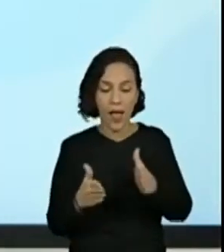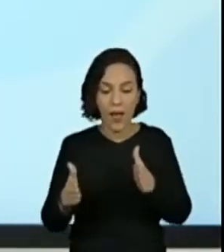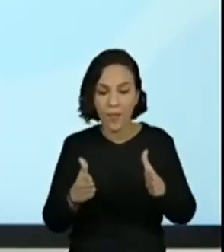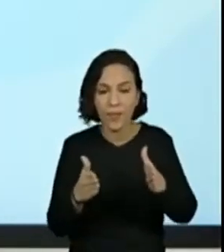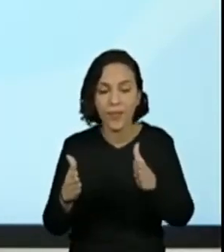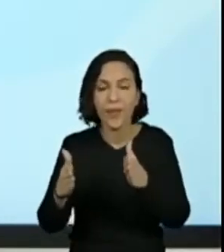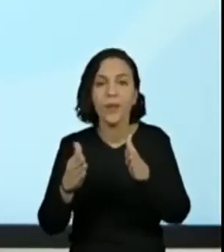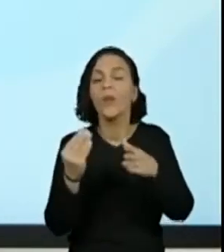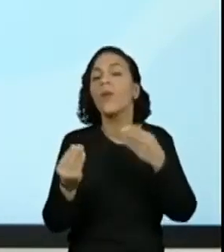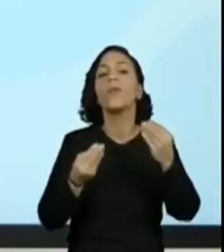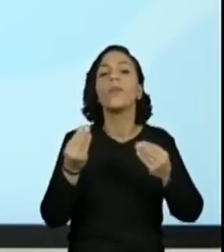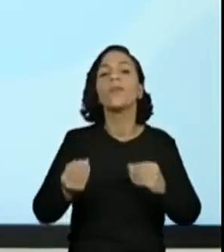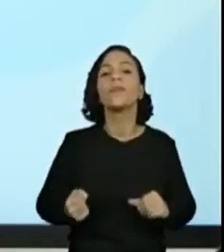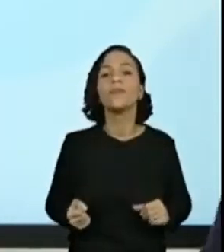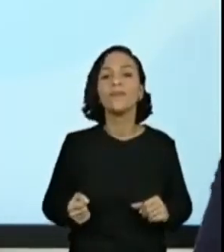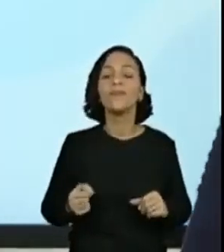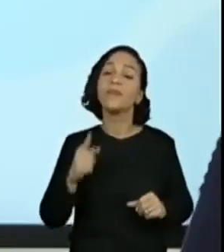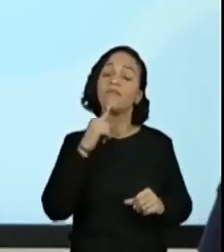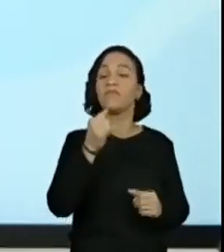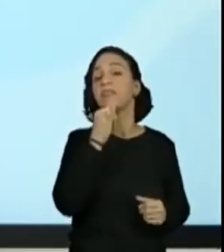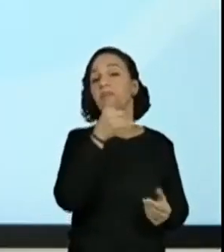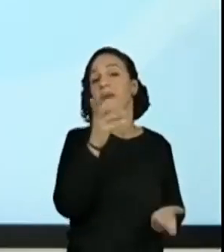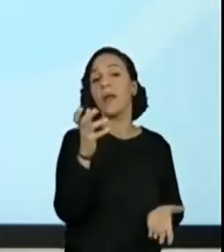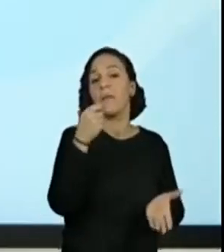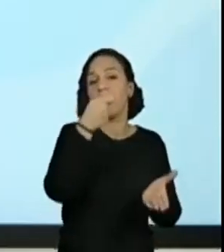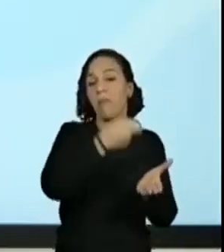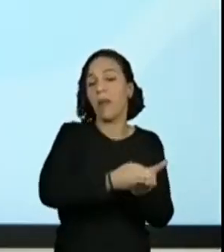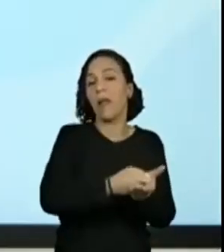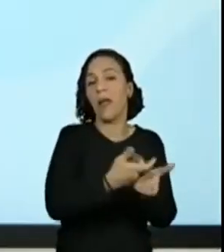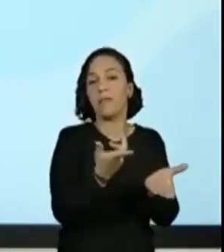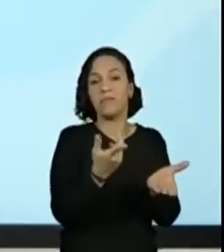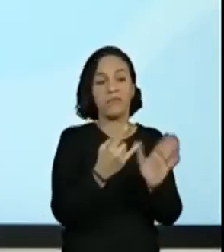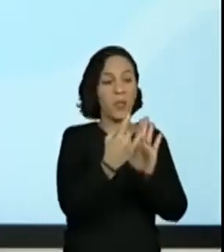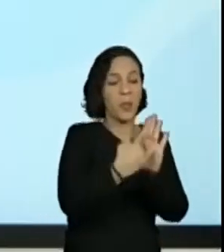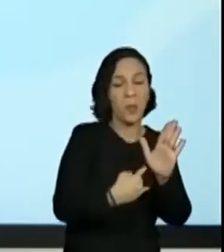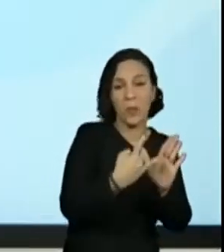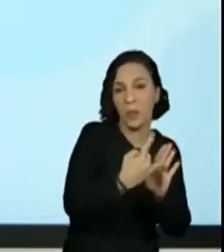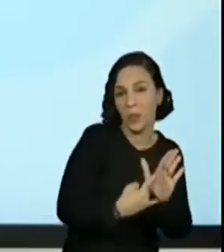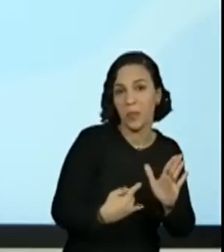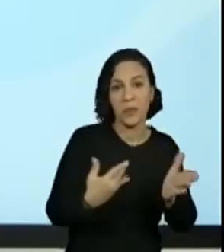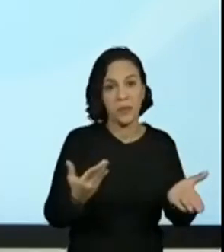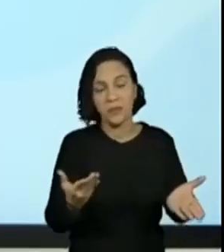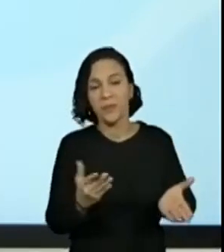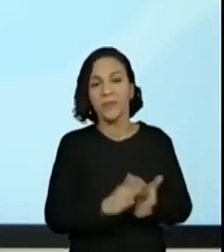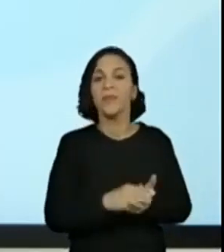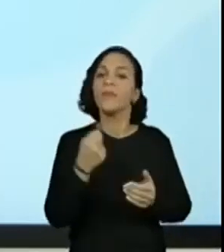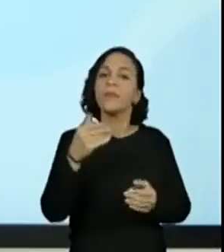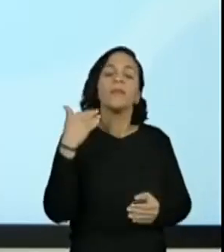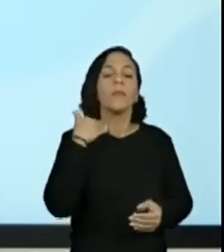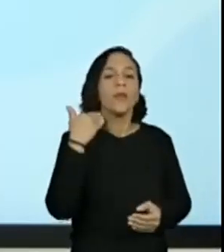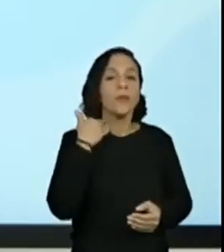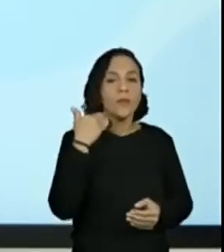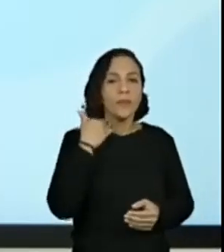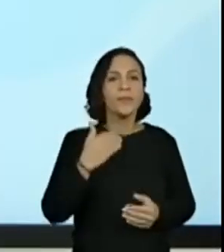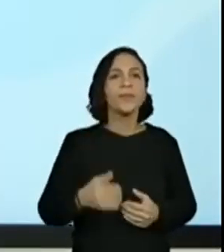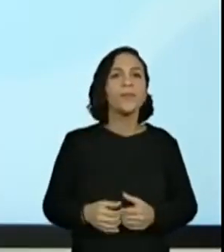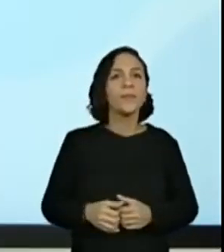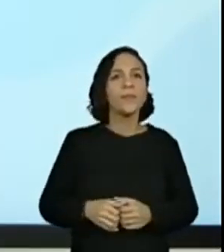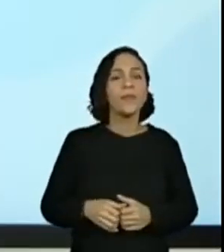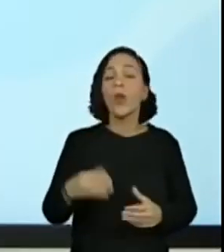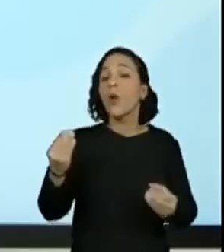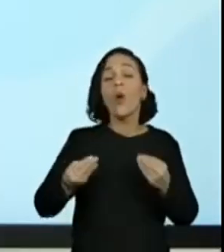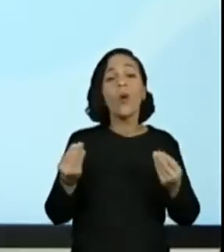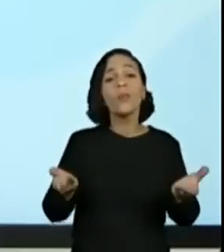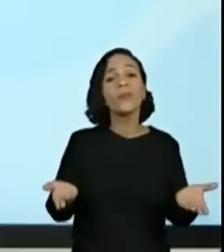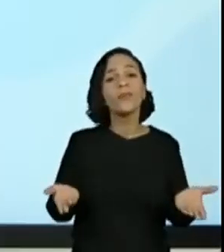o Adriano resolveu ir pagar uma conta, né? Isso. E aí, como que ele fez? E precisa ir ao banco. Como que ele vai